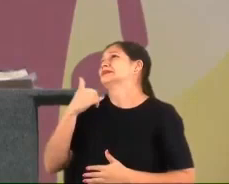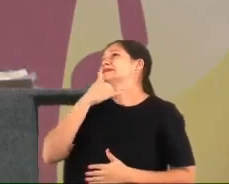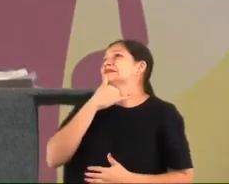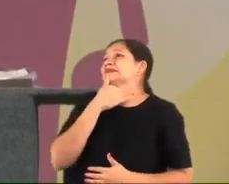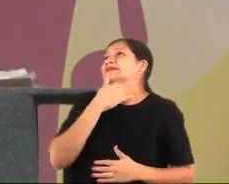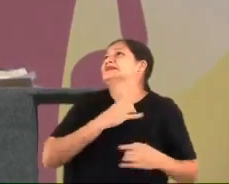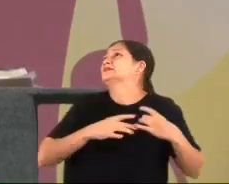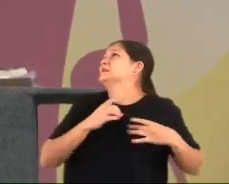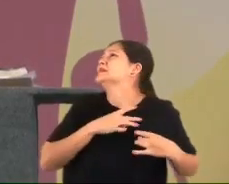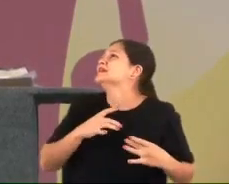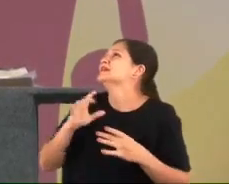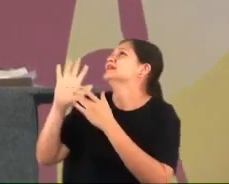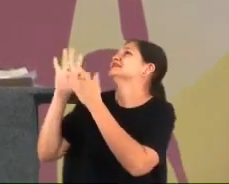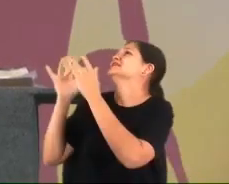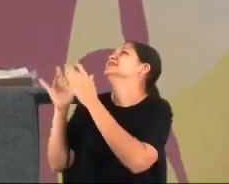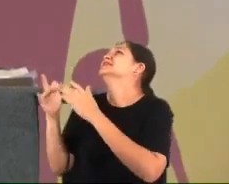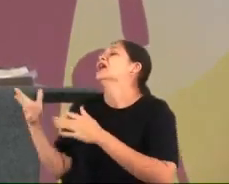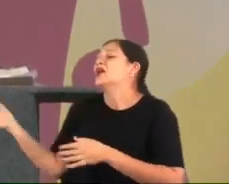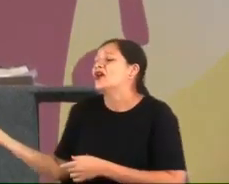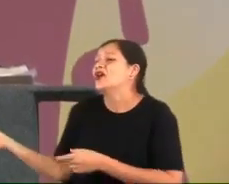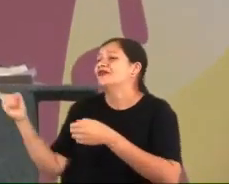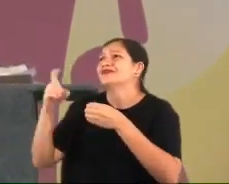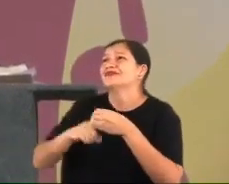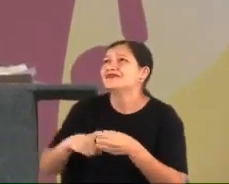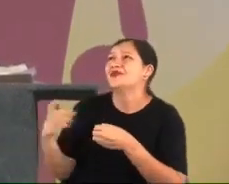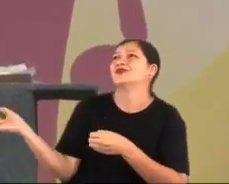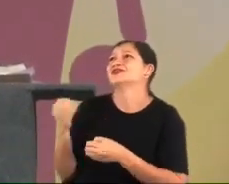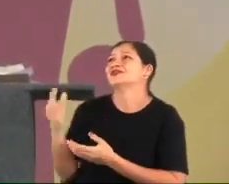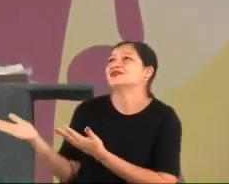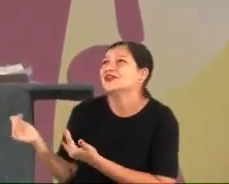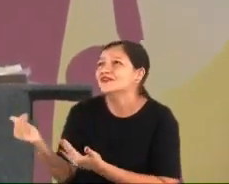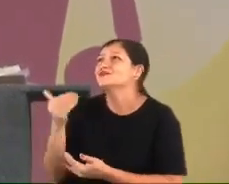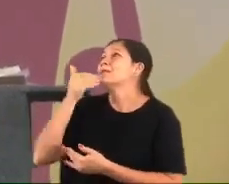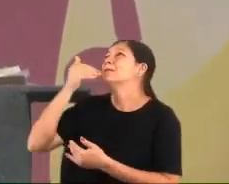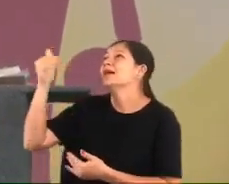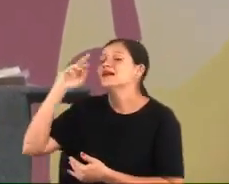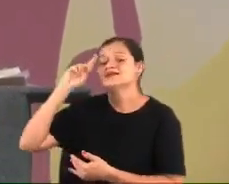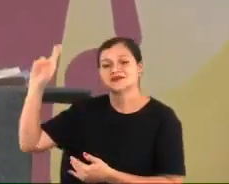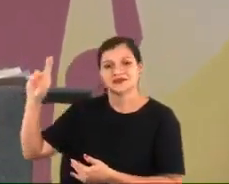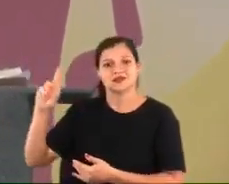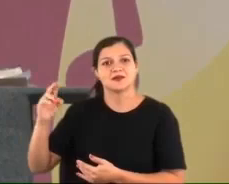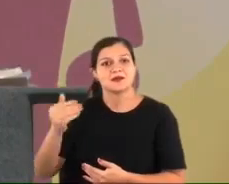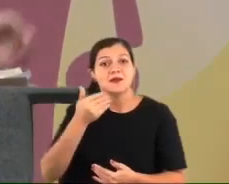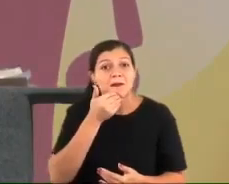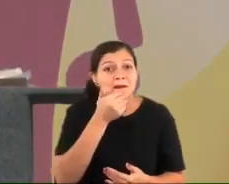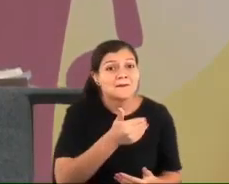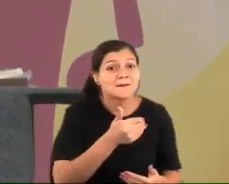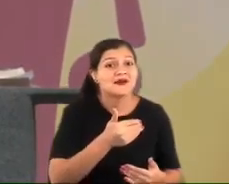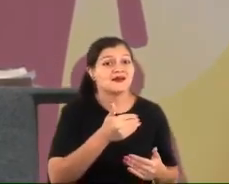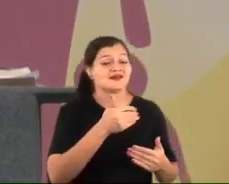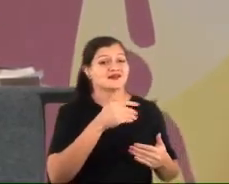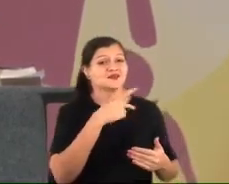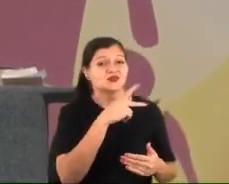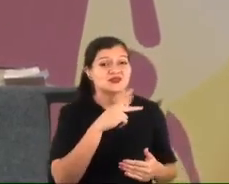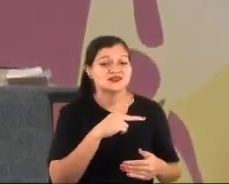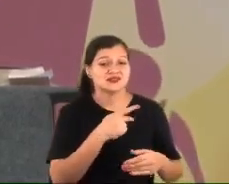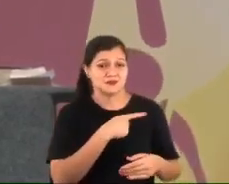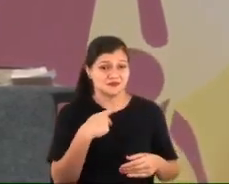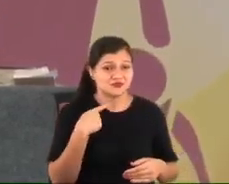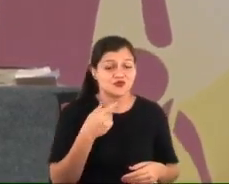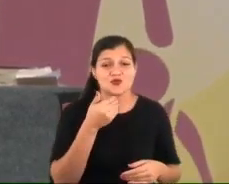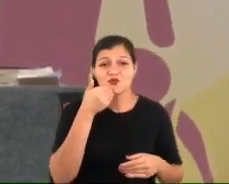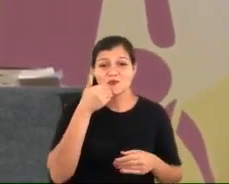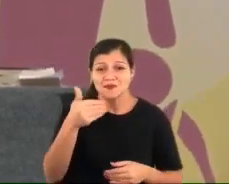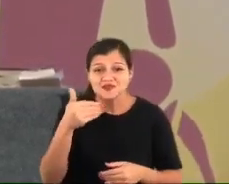medo. Volta logo, Nova Jovem. Berre, berre, berre para o seu amigo, berre para o seu pastor, berre para o seu líder.